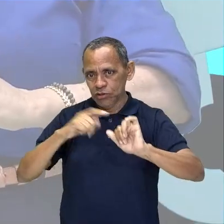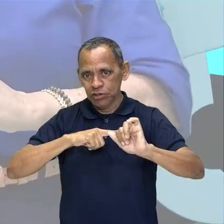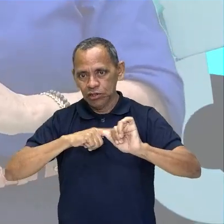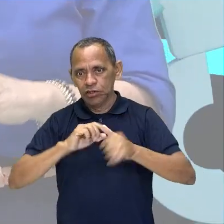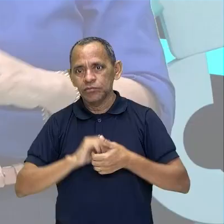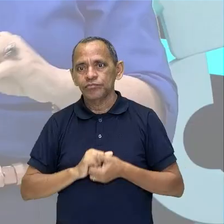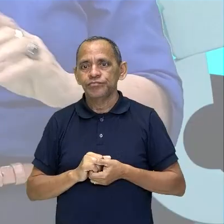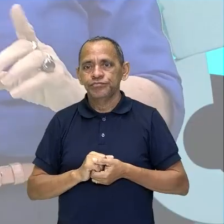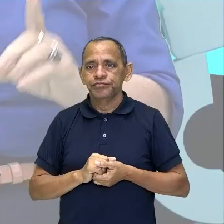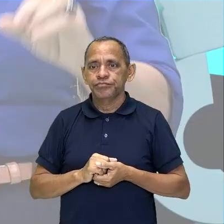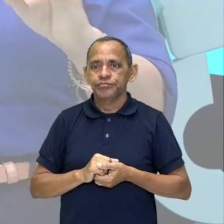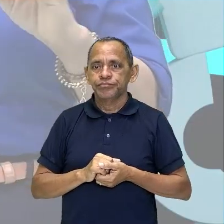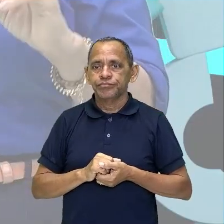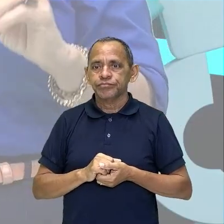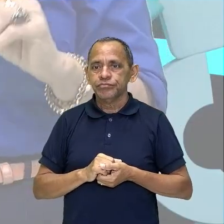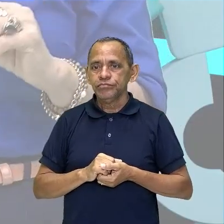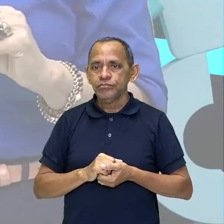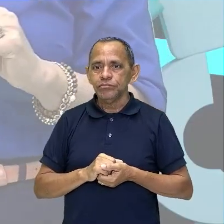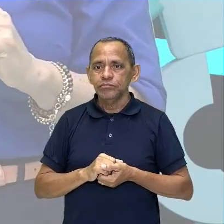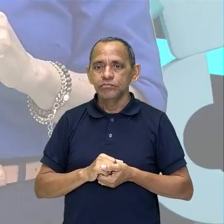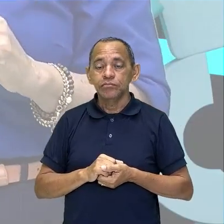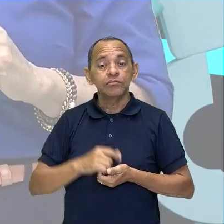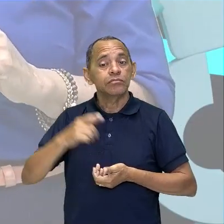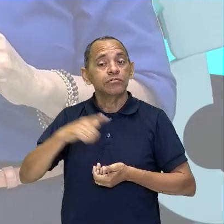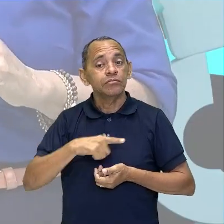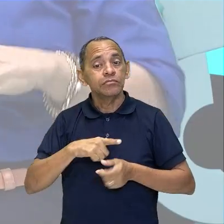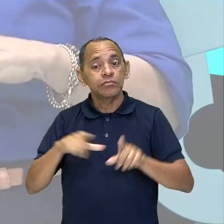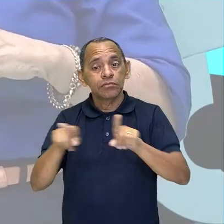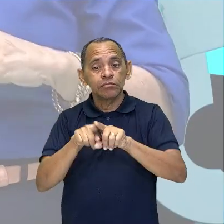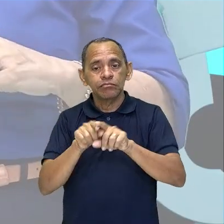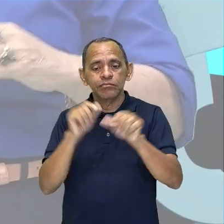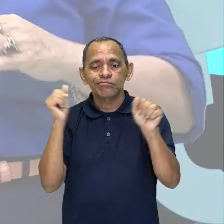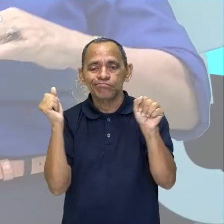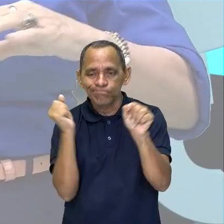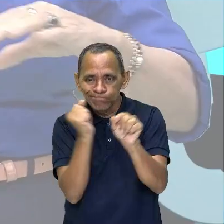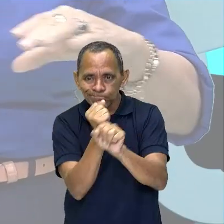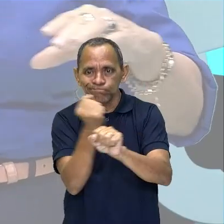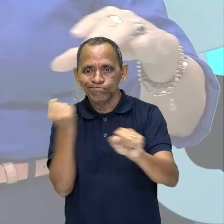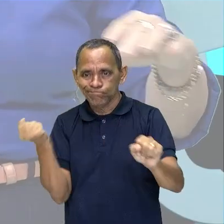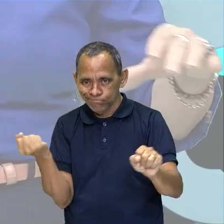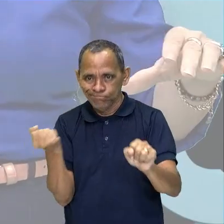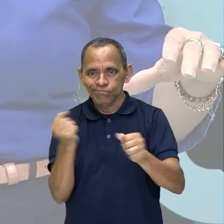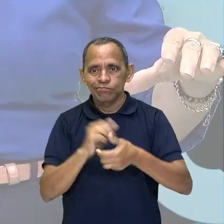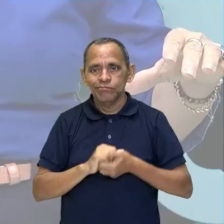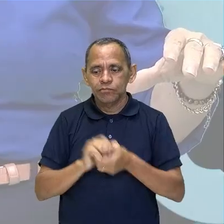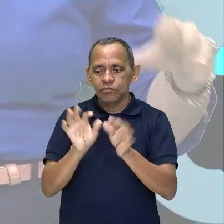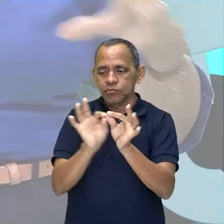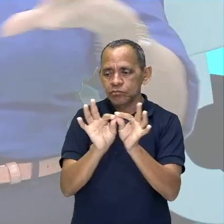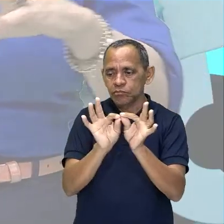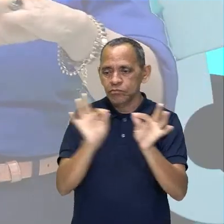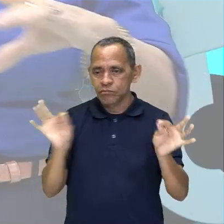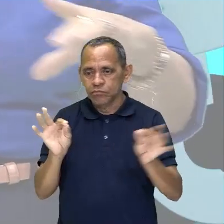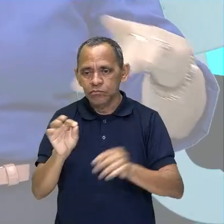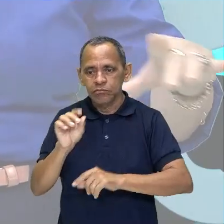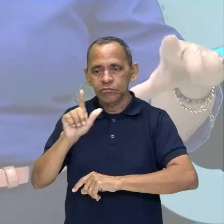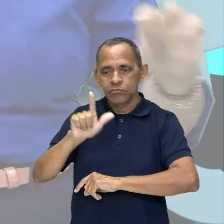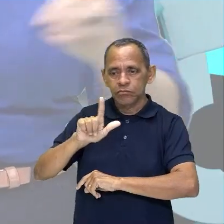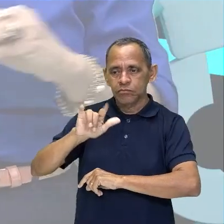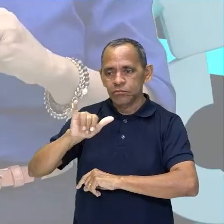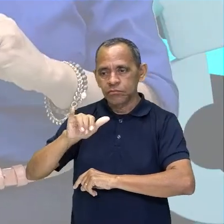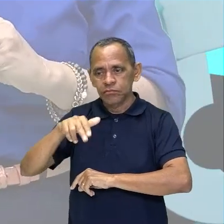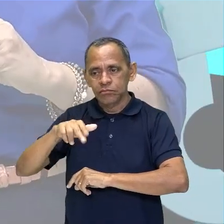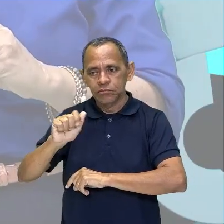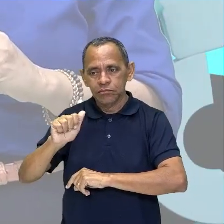de narrativas, você tem a ruptura com a linearidade, que você sempre encontrou